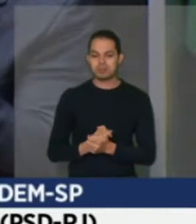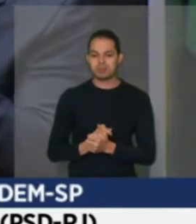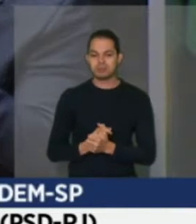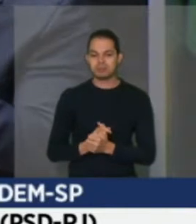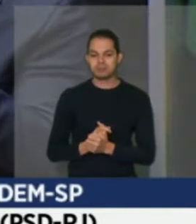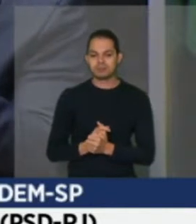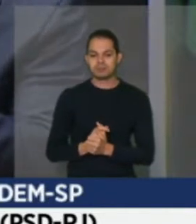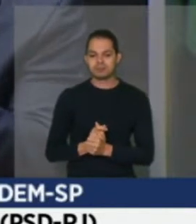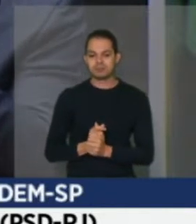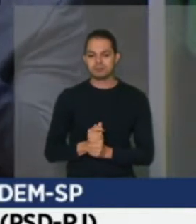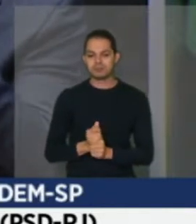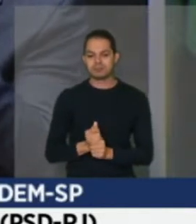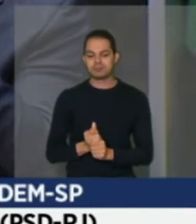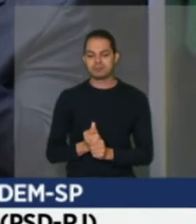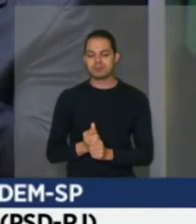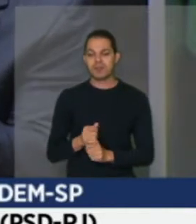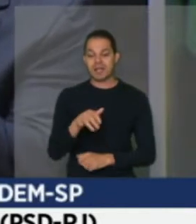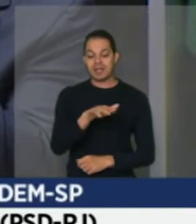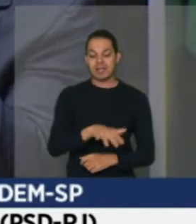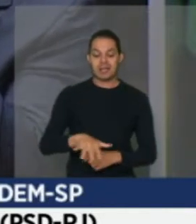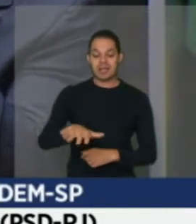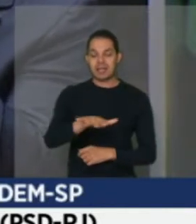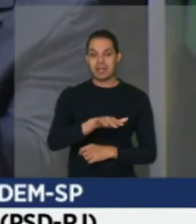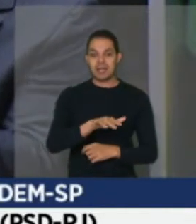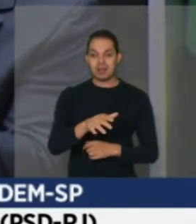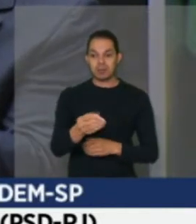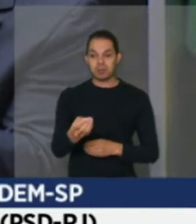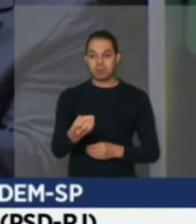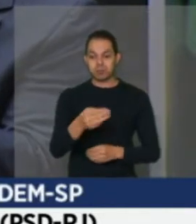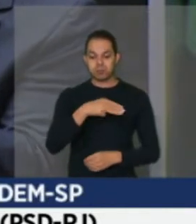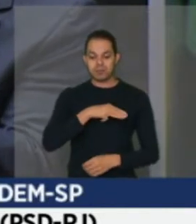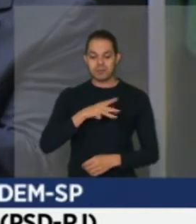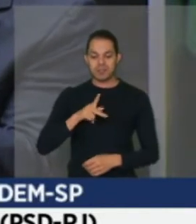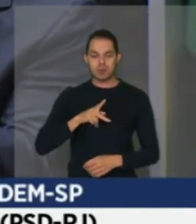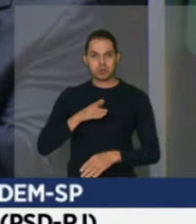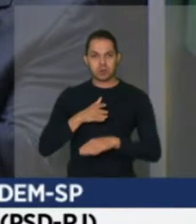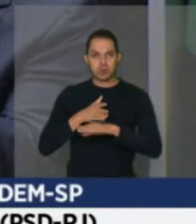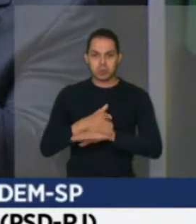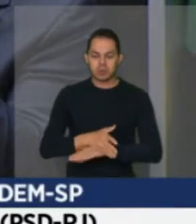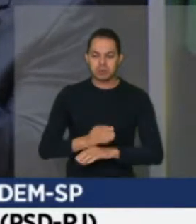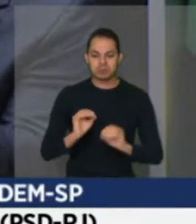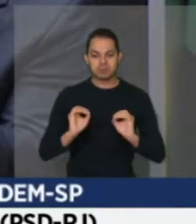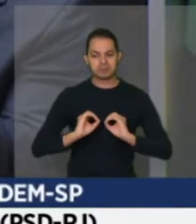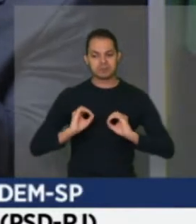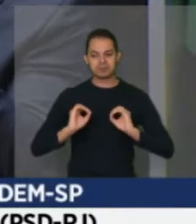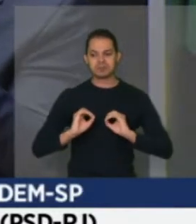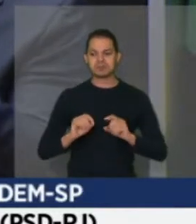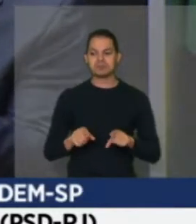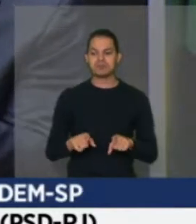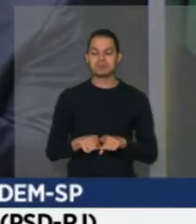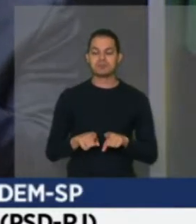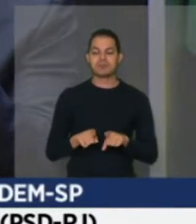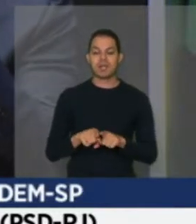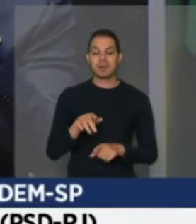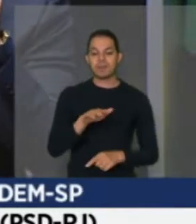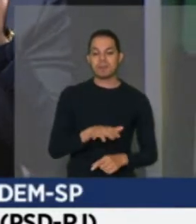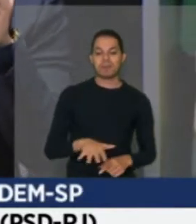Não entramos na seara ofertada pelo Ministério Público, nem na seara